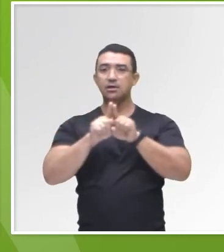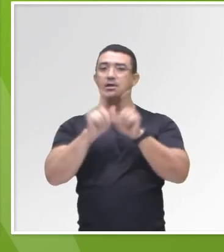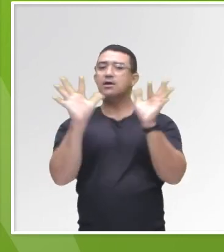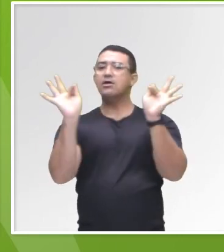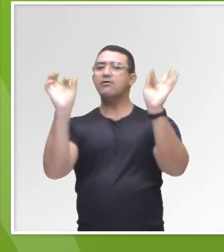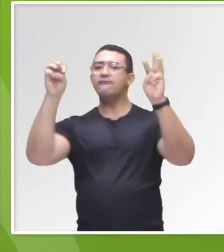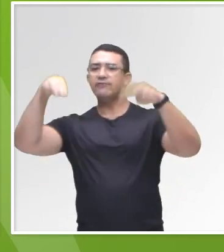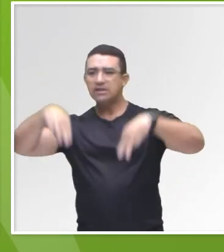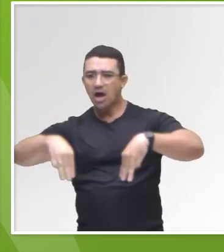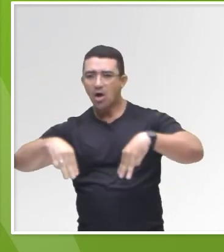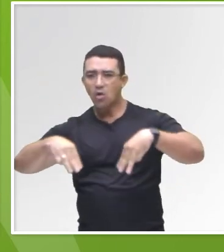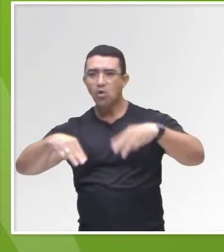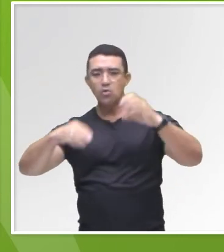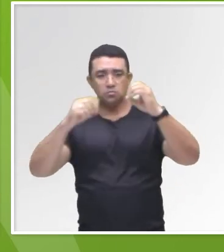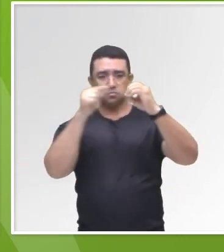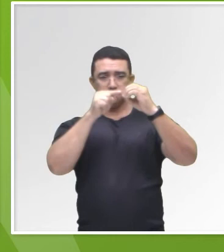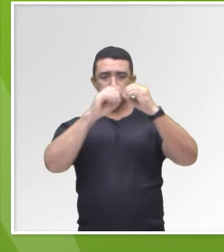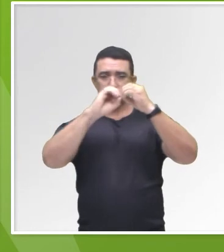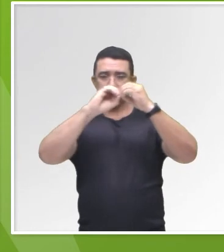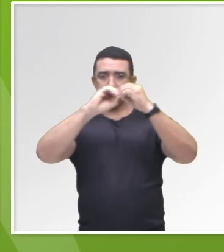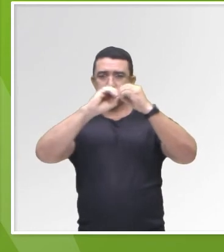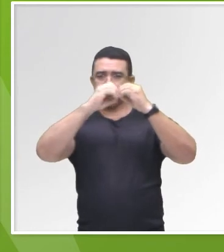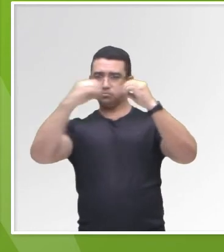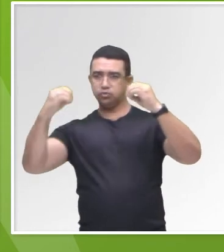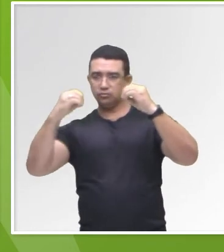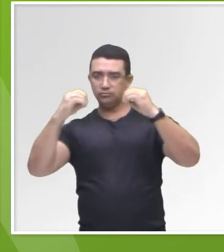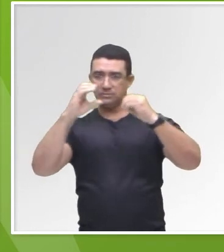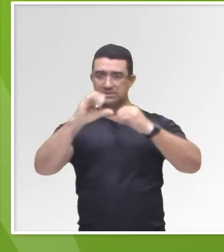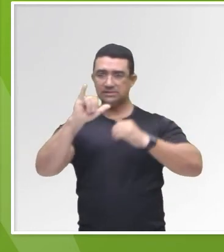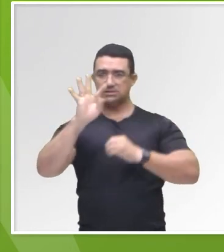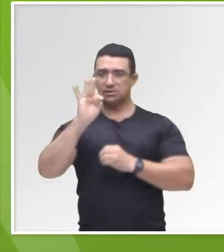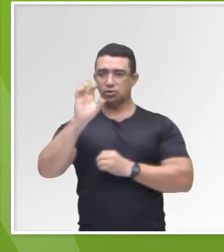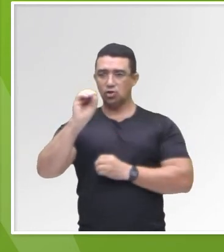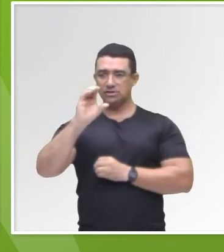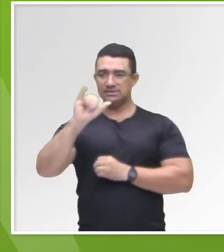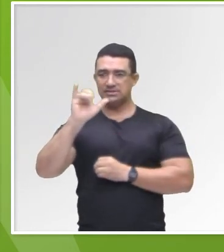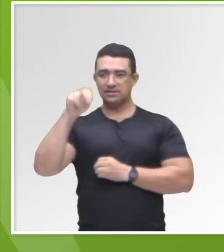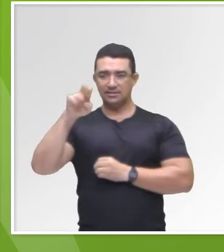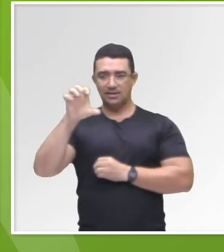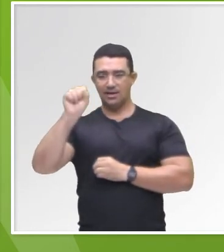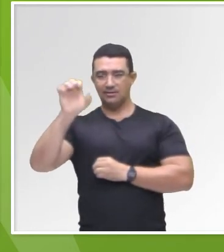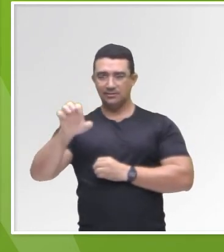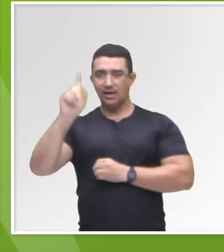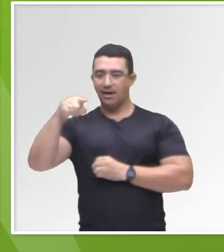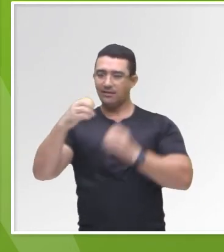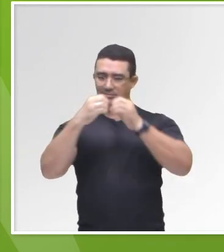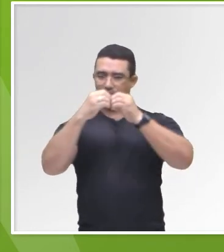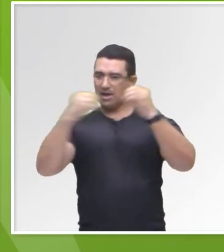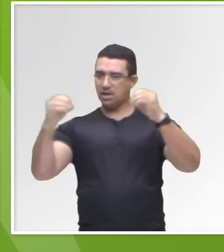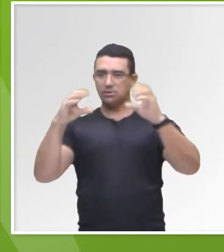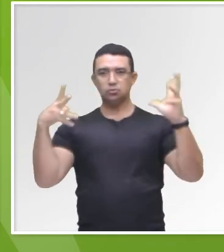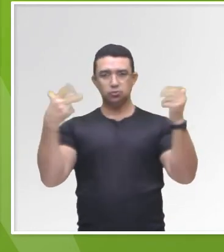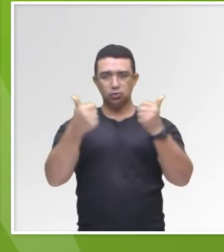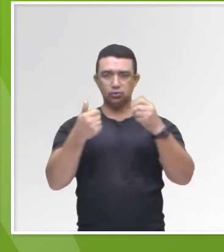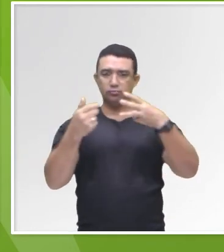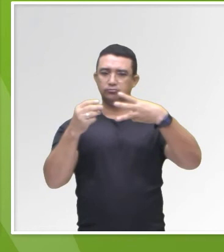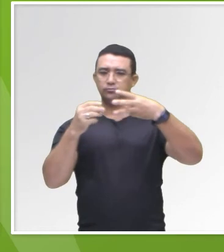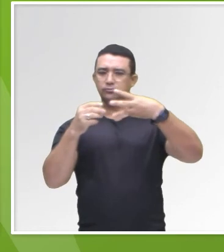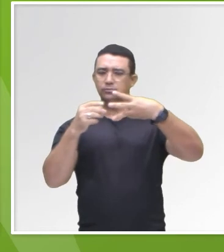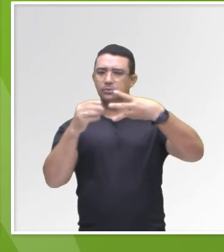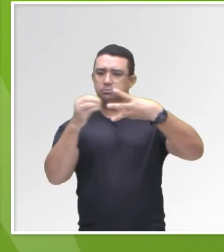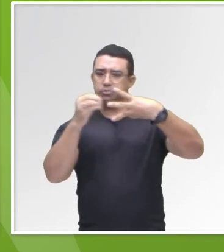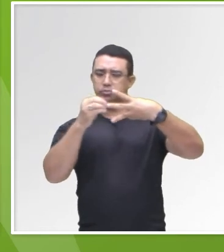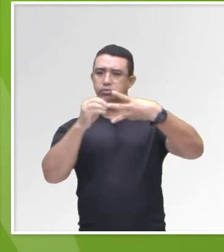aqui, ó, no processo conhecido como citocinese, né, que é a separação completa das duas novas células que